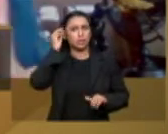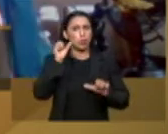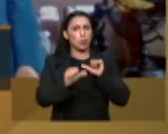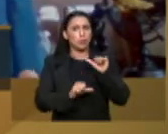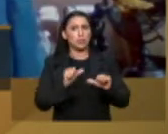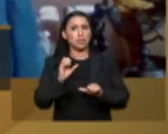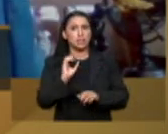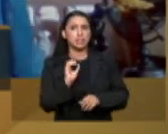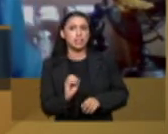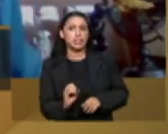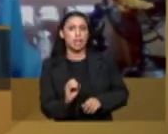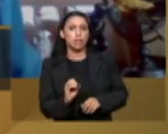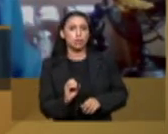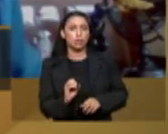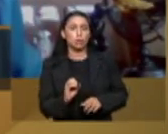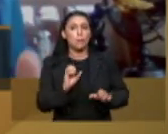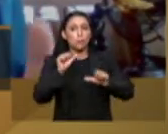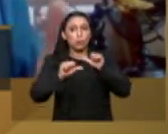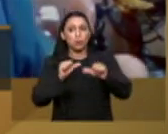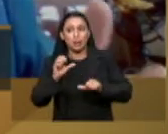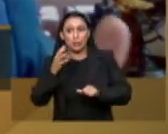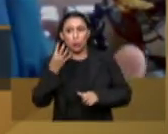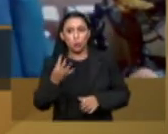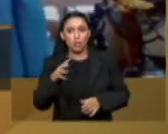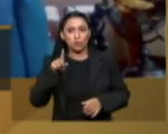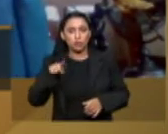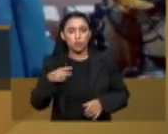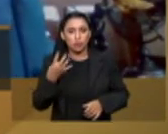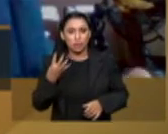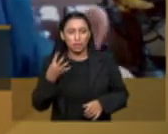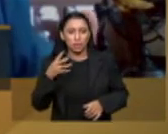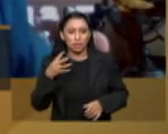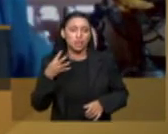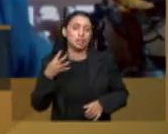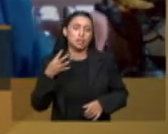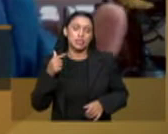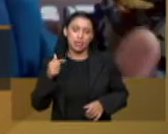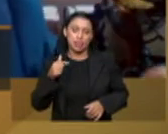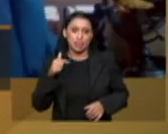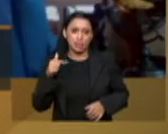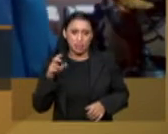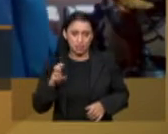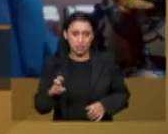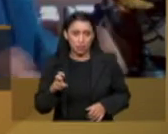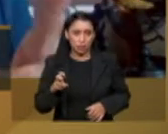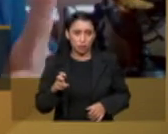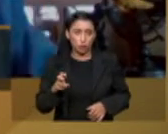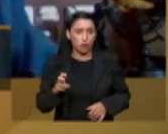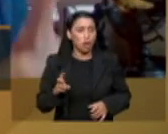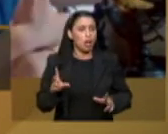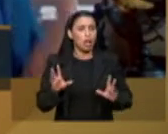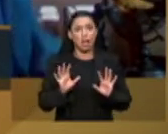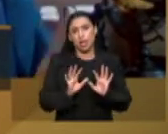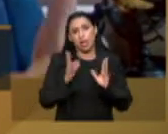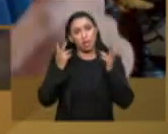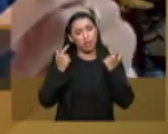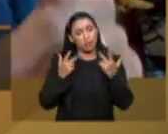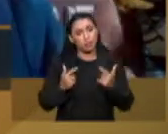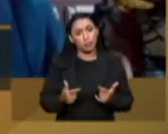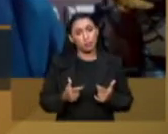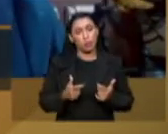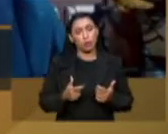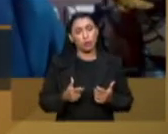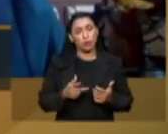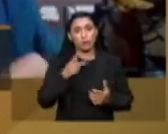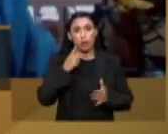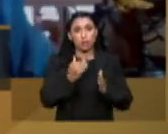zero para 4,65 é mero restabelecimento. O próprio procurador, ao final do seu discurso, fala em